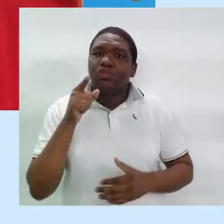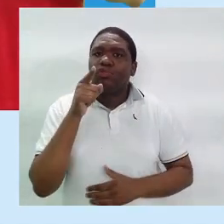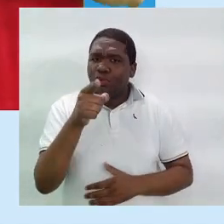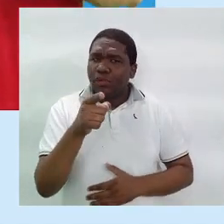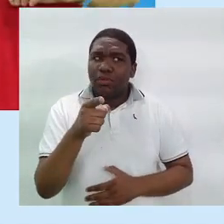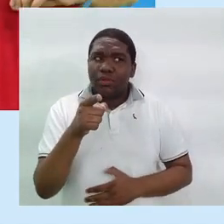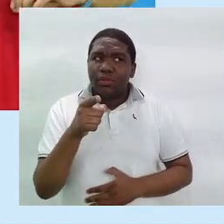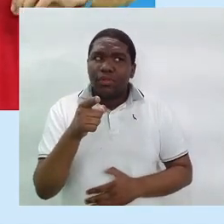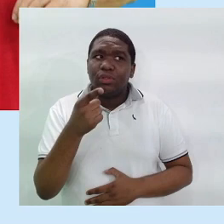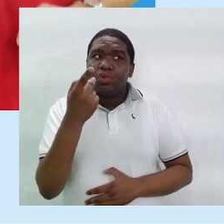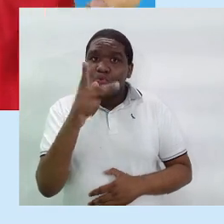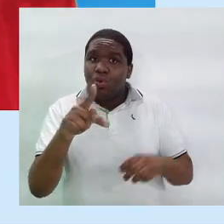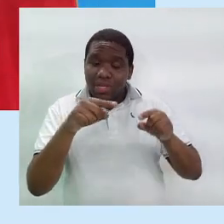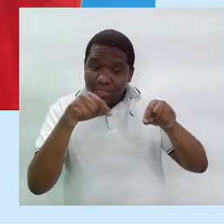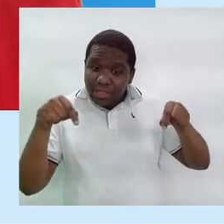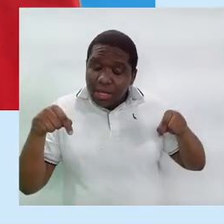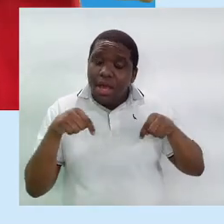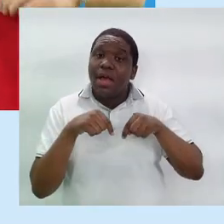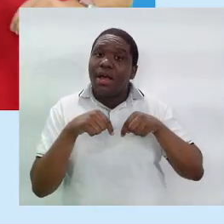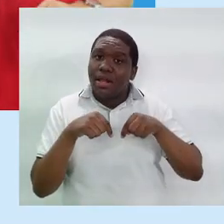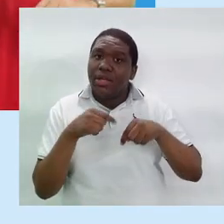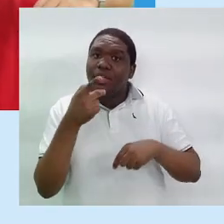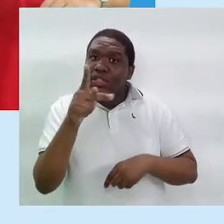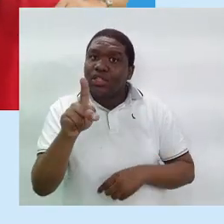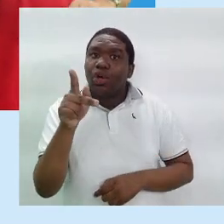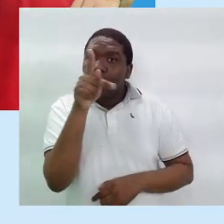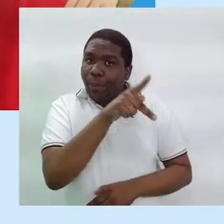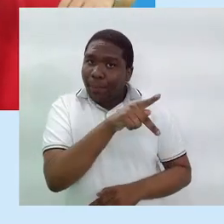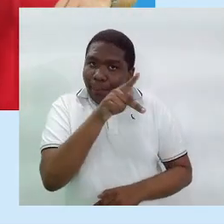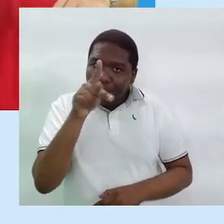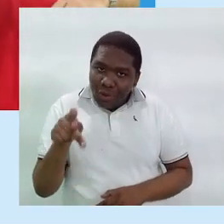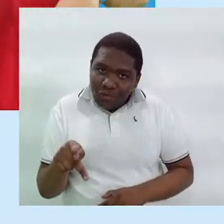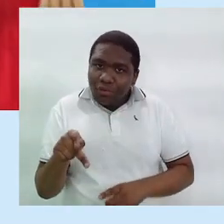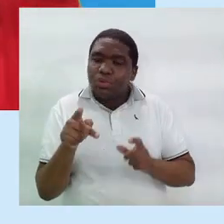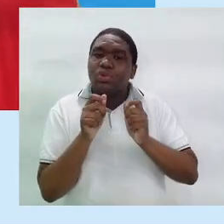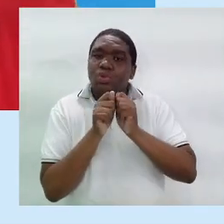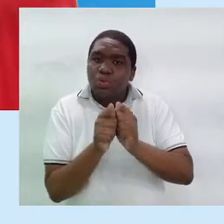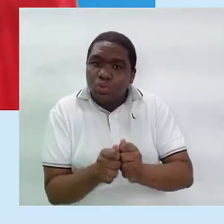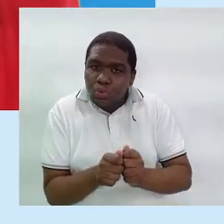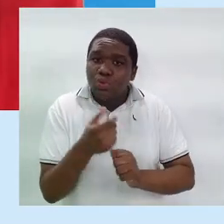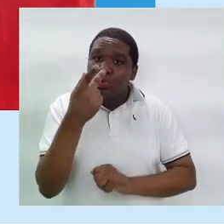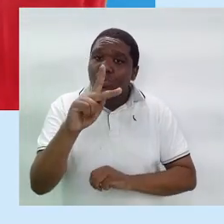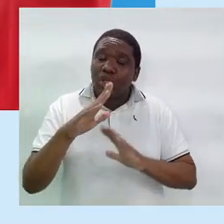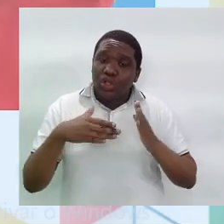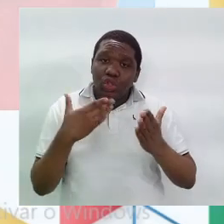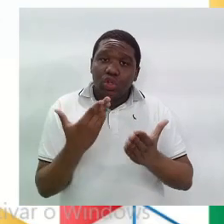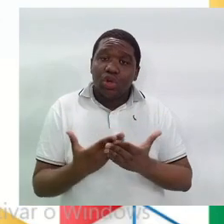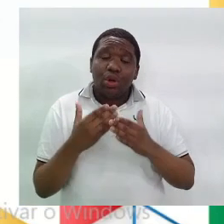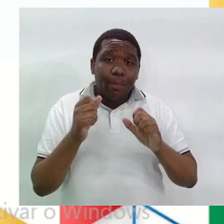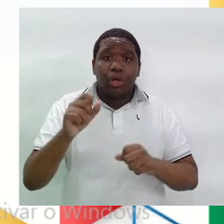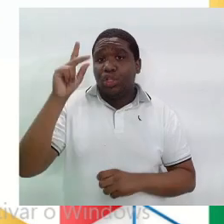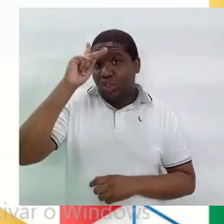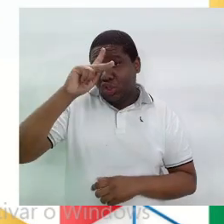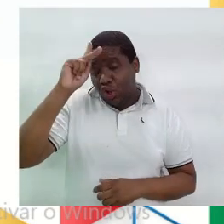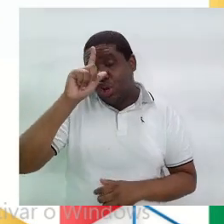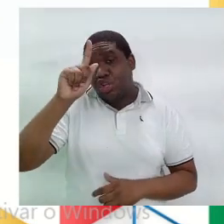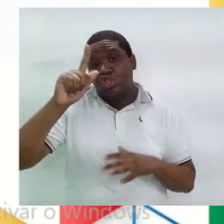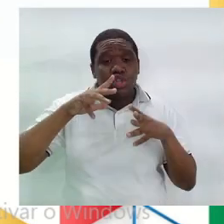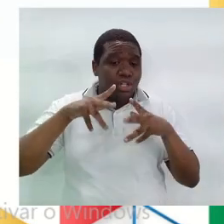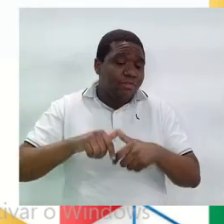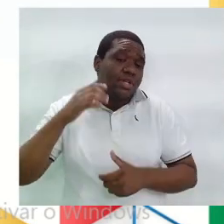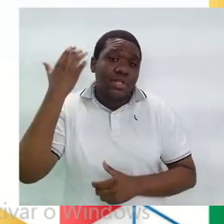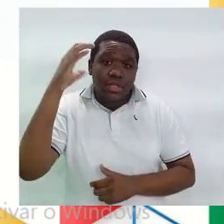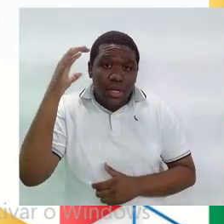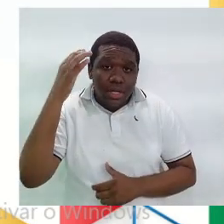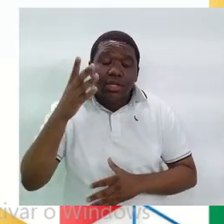você em sua sala, é você com o seu professor, certo, do colégio, pode ser de história, geografia, ciência.